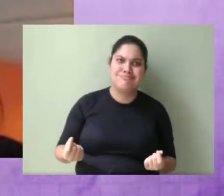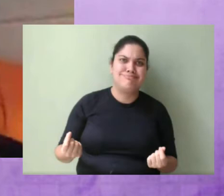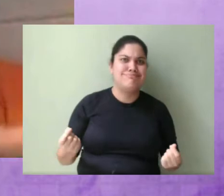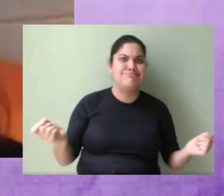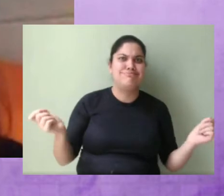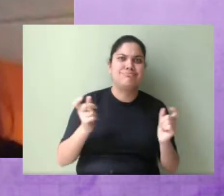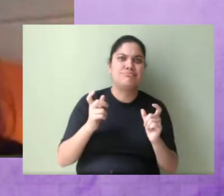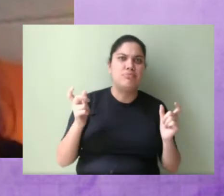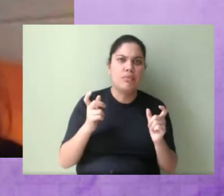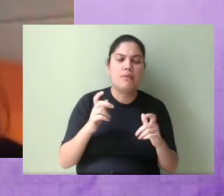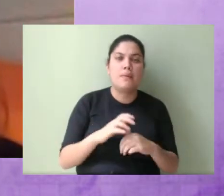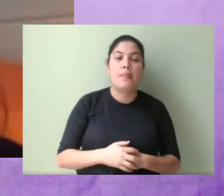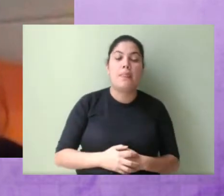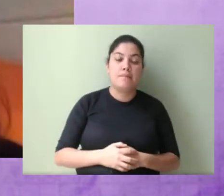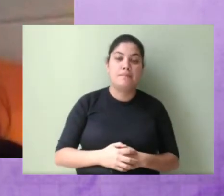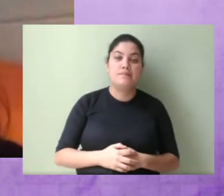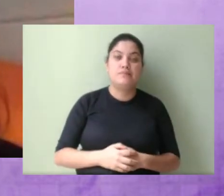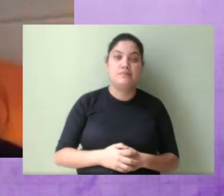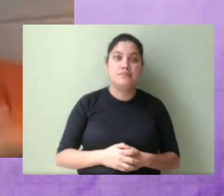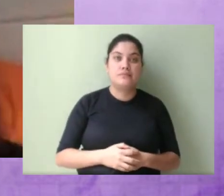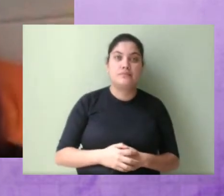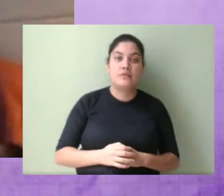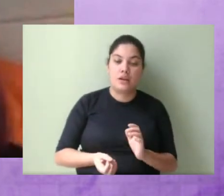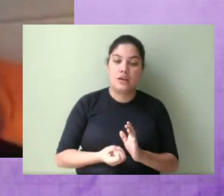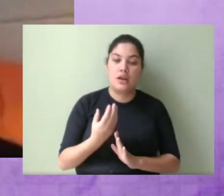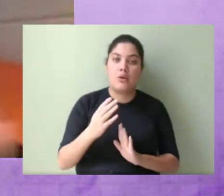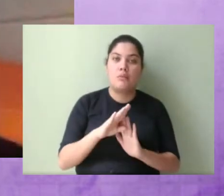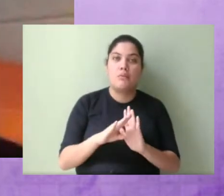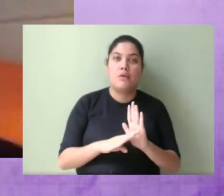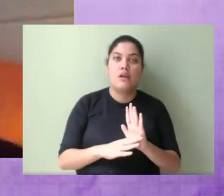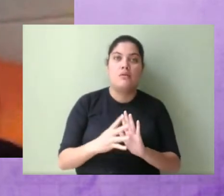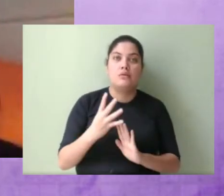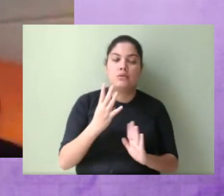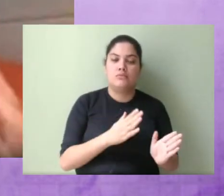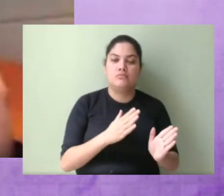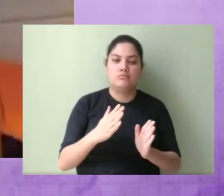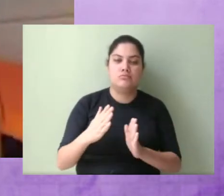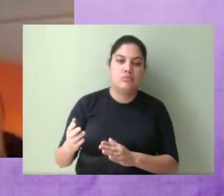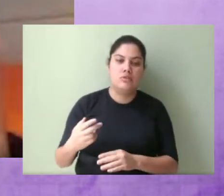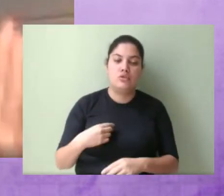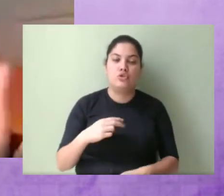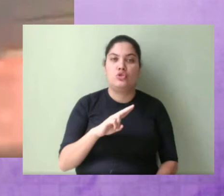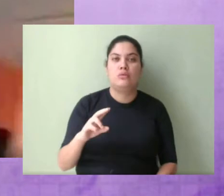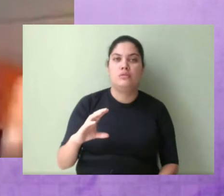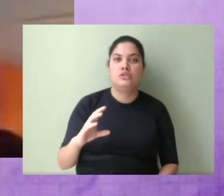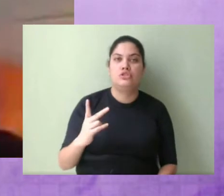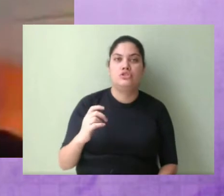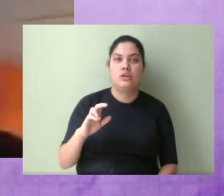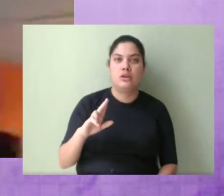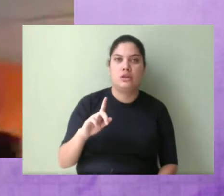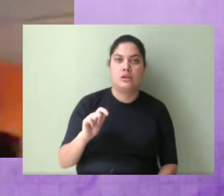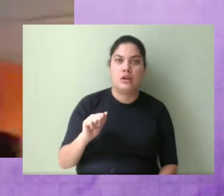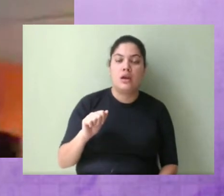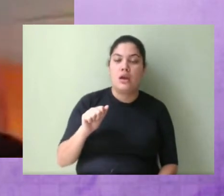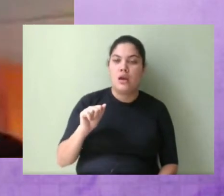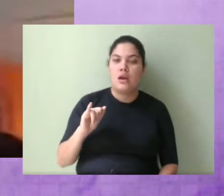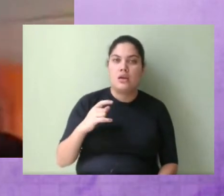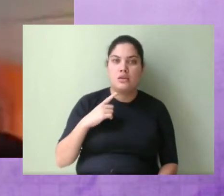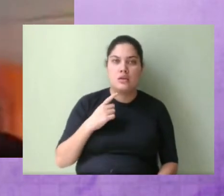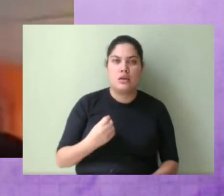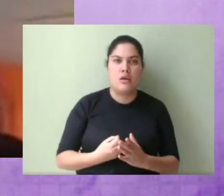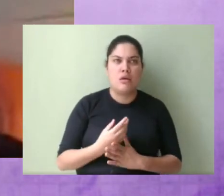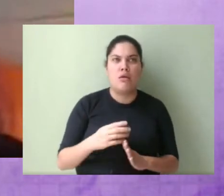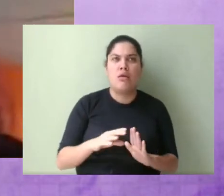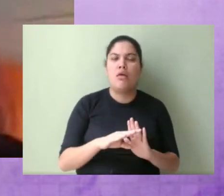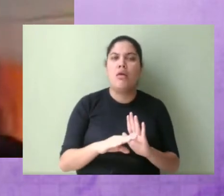inteira. Curiosamente, a menina foi convidada a se retirar, o menino deu um tempo, voltou e ficou tudo bem, né? Que é o que acontece. E